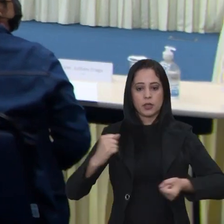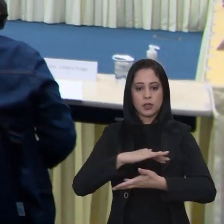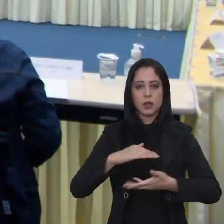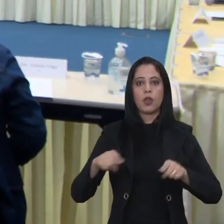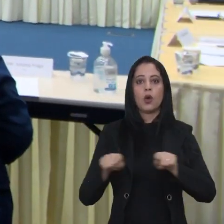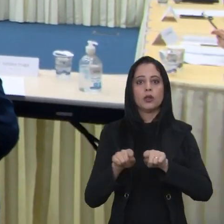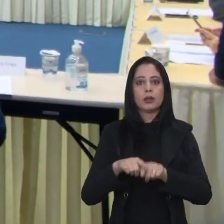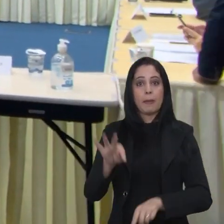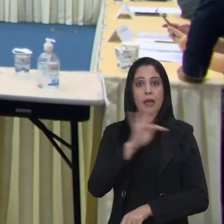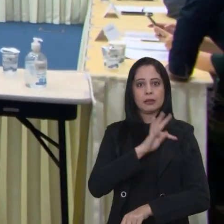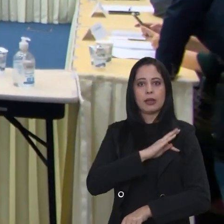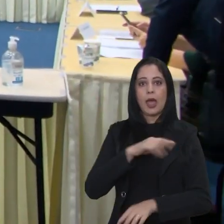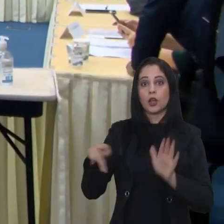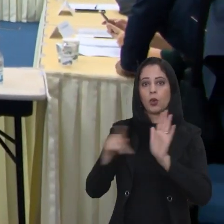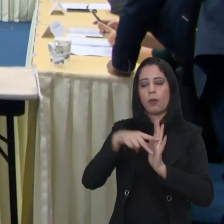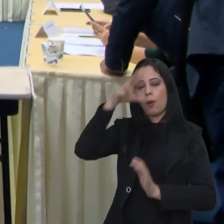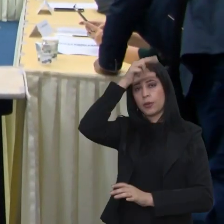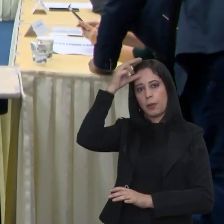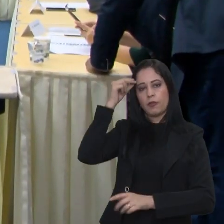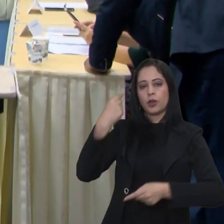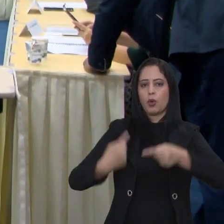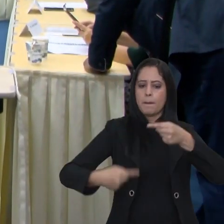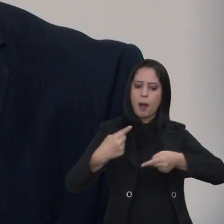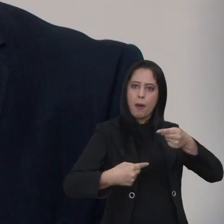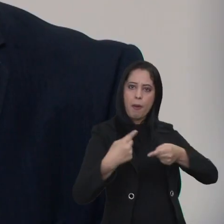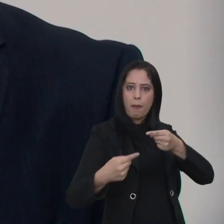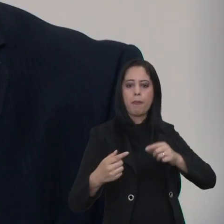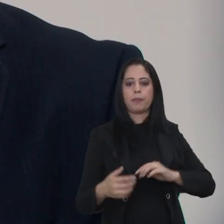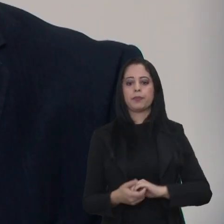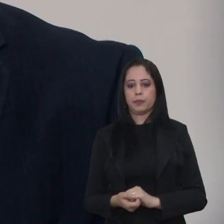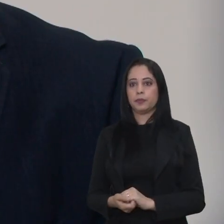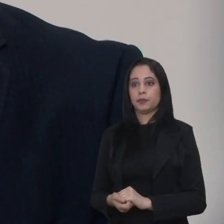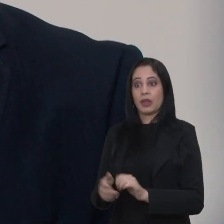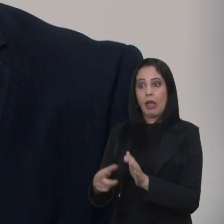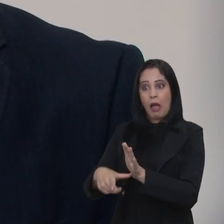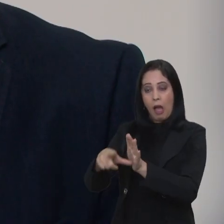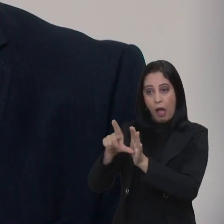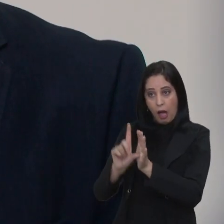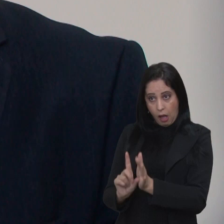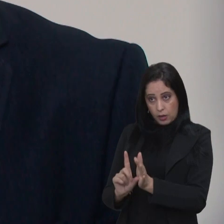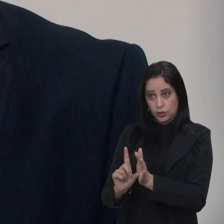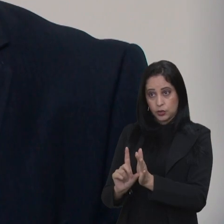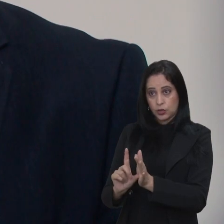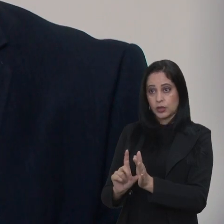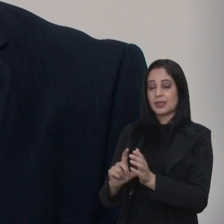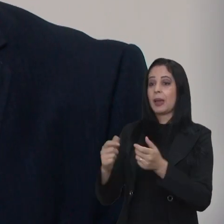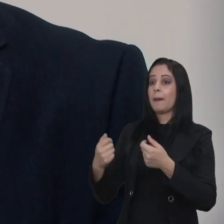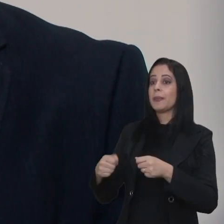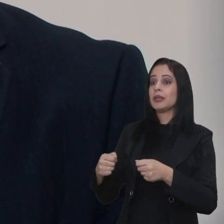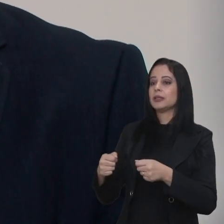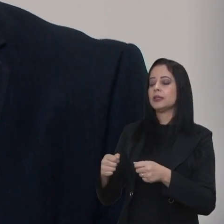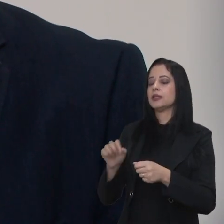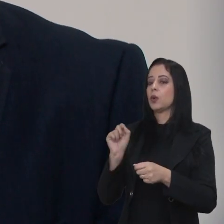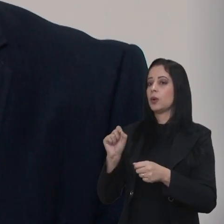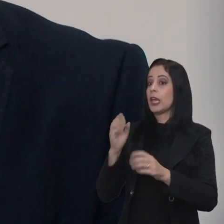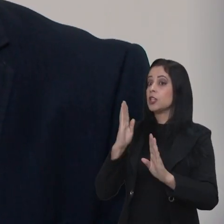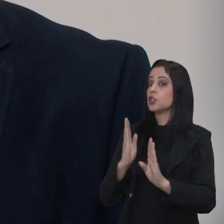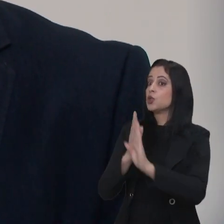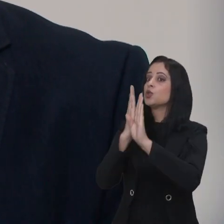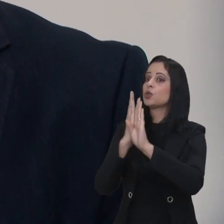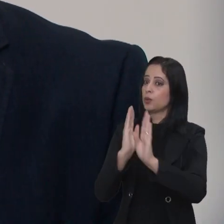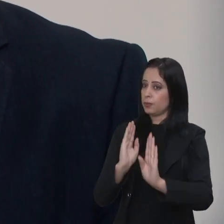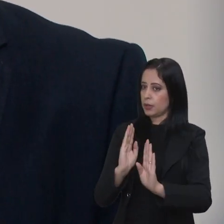e técnicos da Prefeitura para debater sobre o tema. A gente precisa, antes de buscar propor soluções, fazer